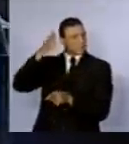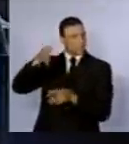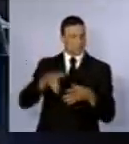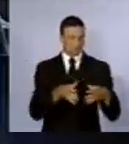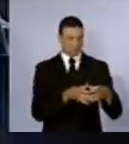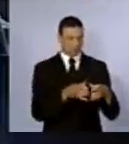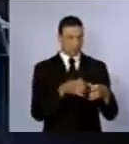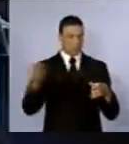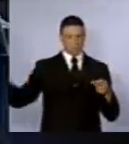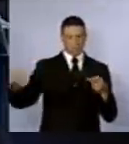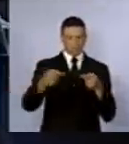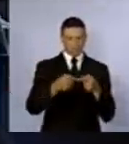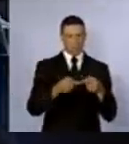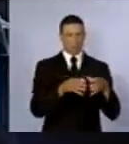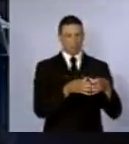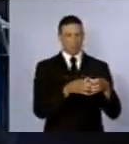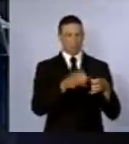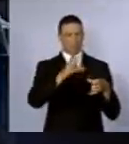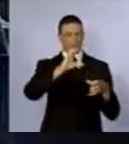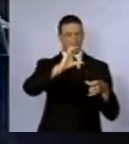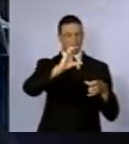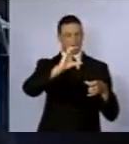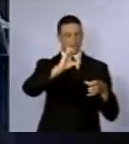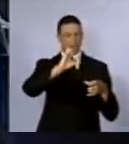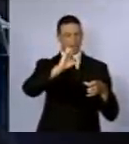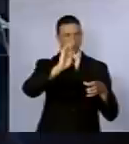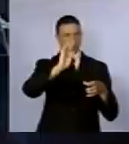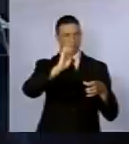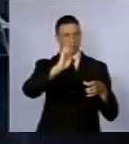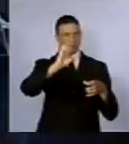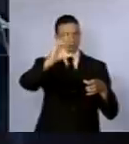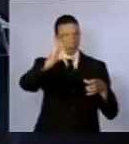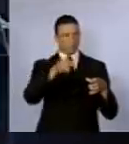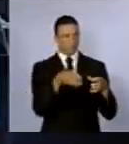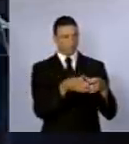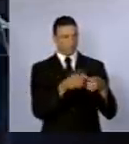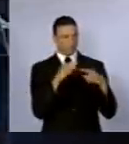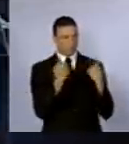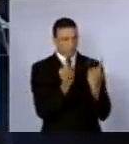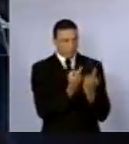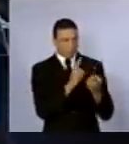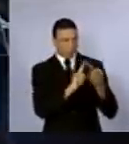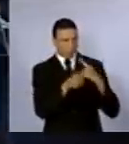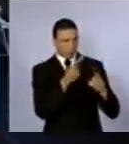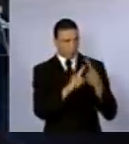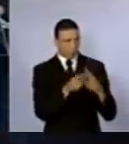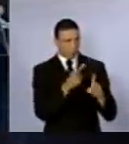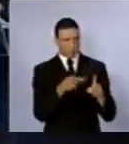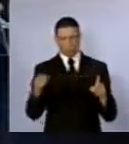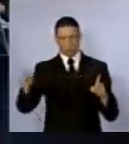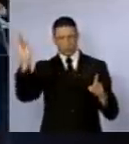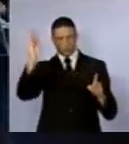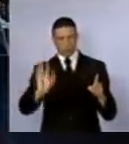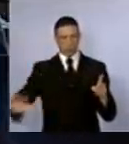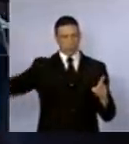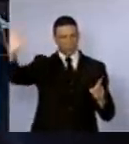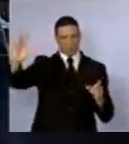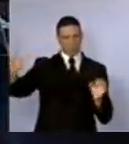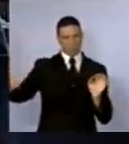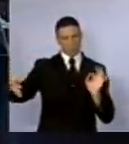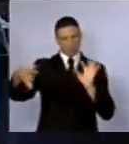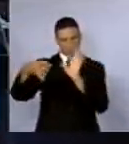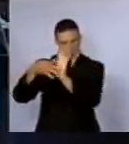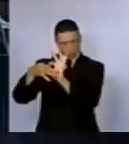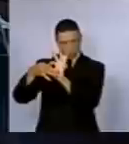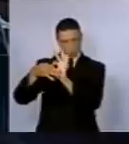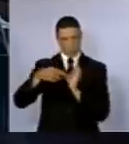né, nas reuniões e nos fóruns internacionais sobre esse assunto, porque é a instituição de pesquisa